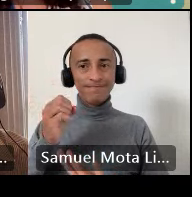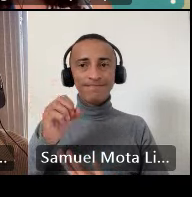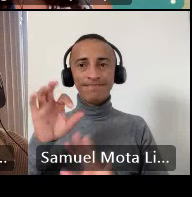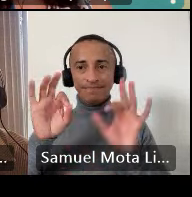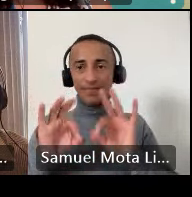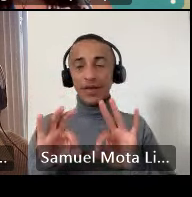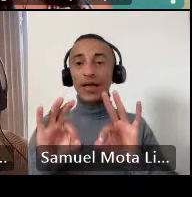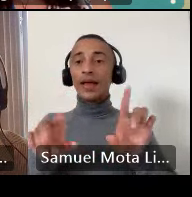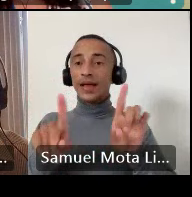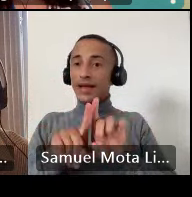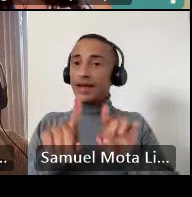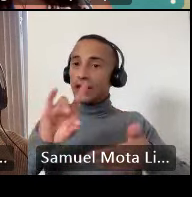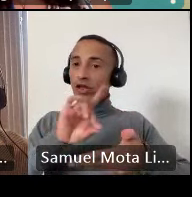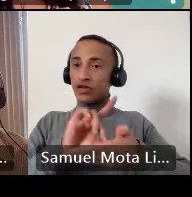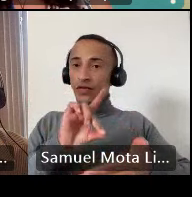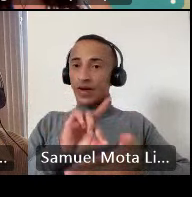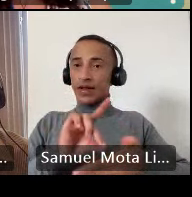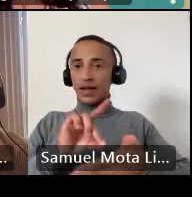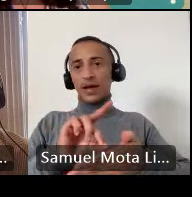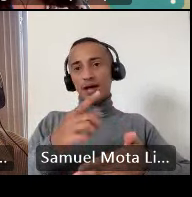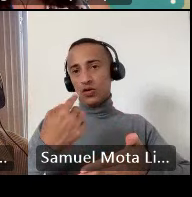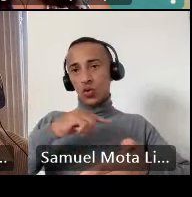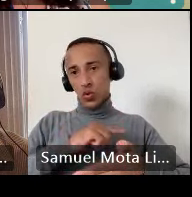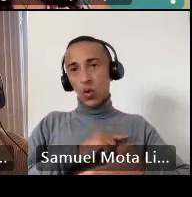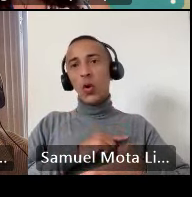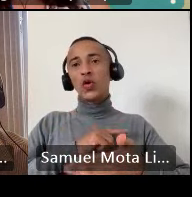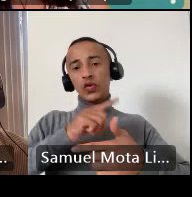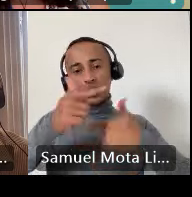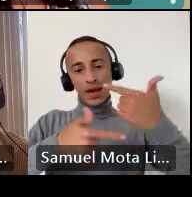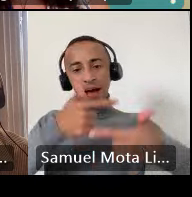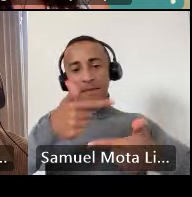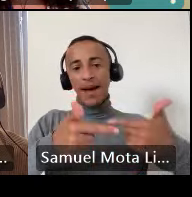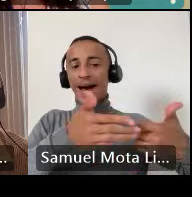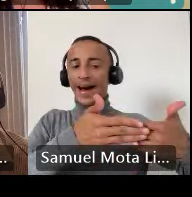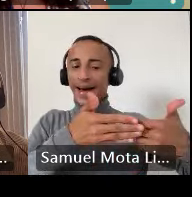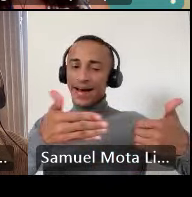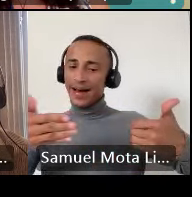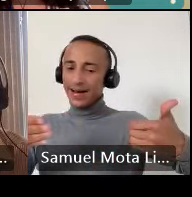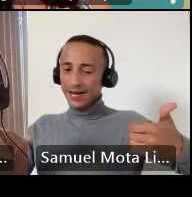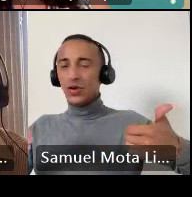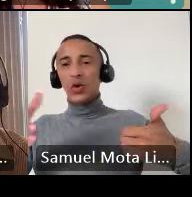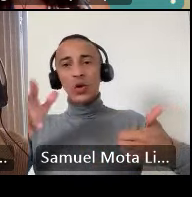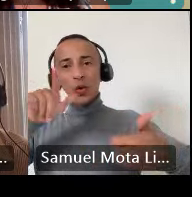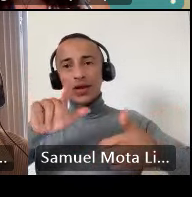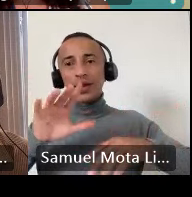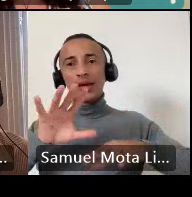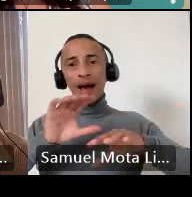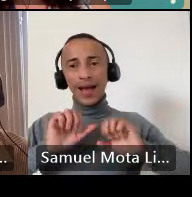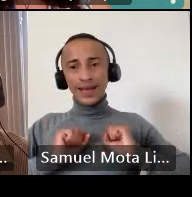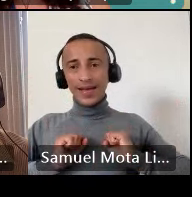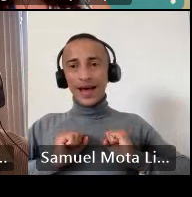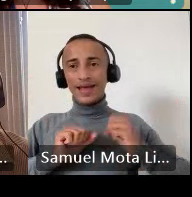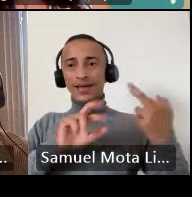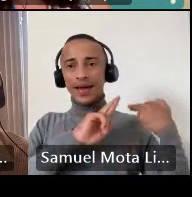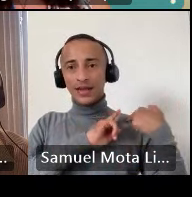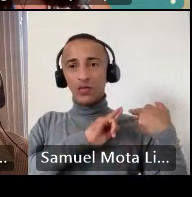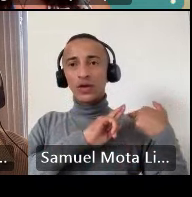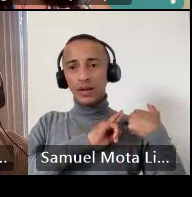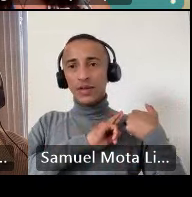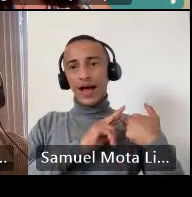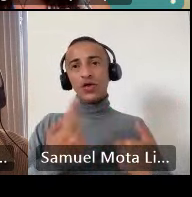faz parte da nossa missão enquanto gestores públicos né de assumir essa responsabilidade e seguir em frente né